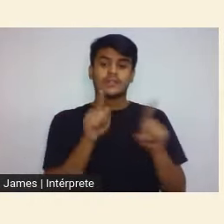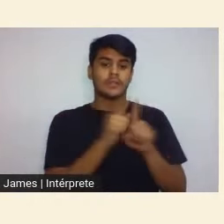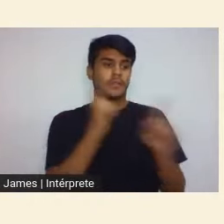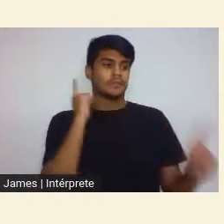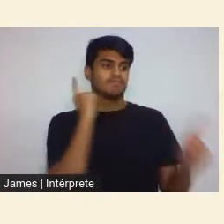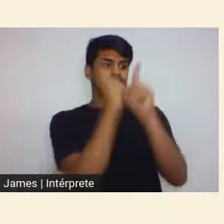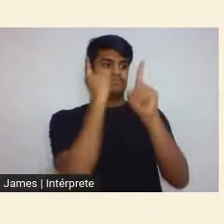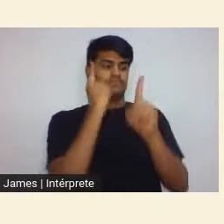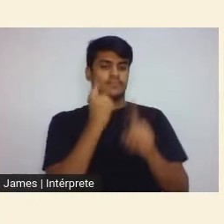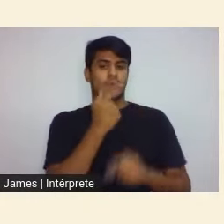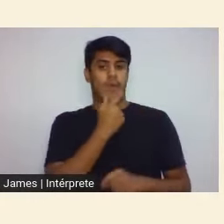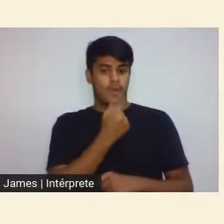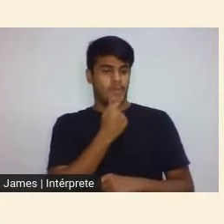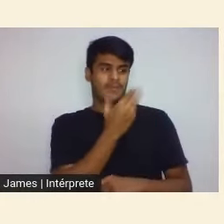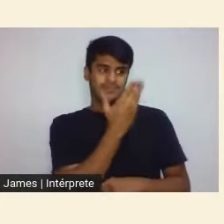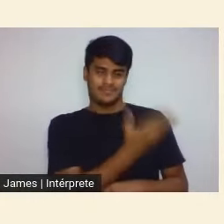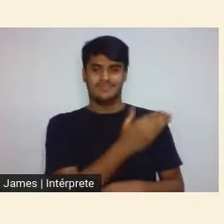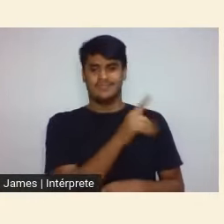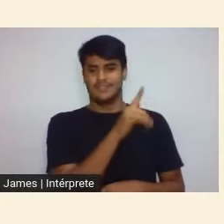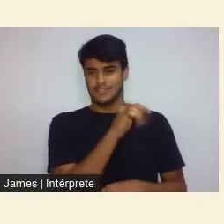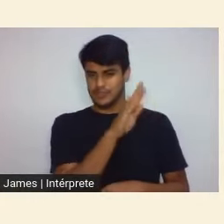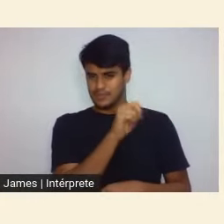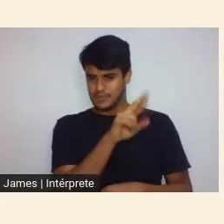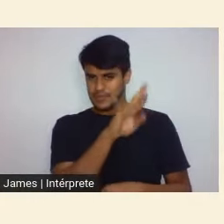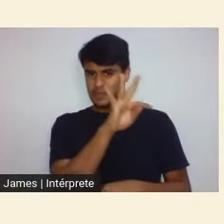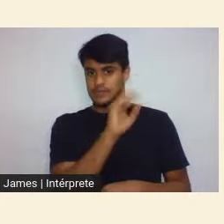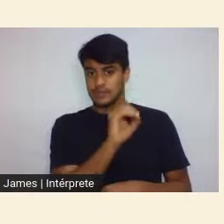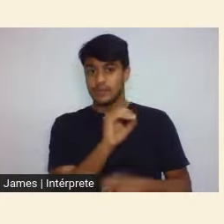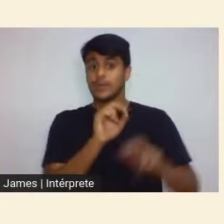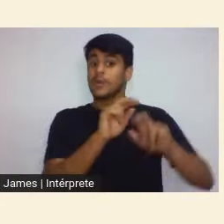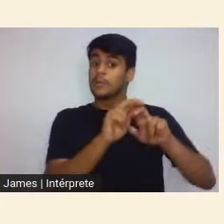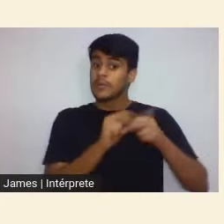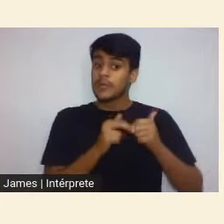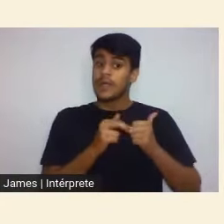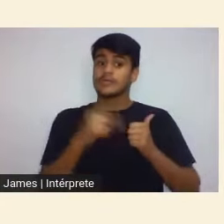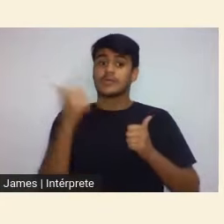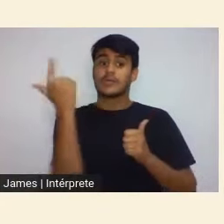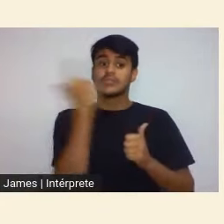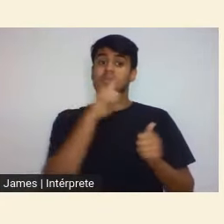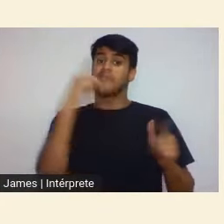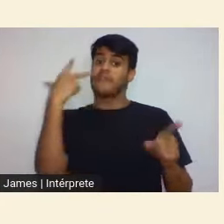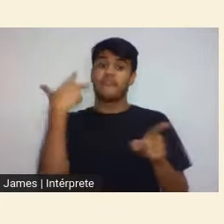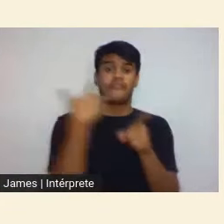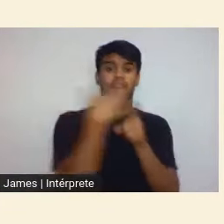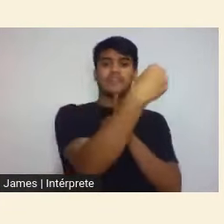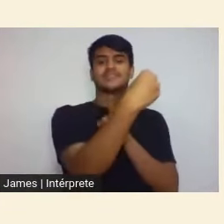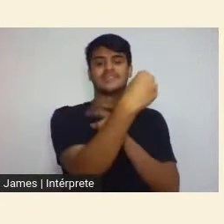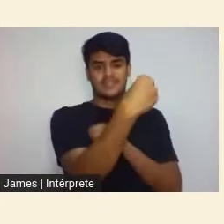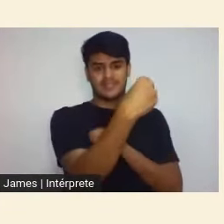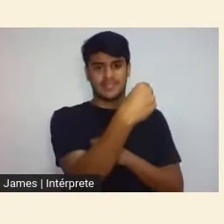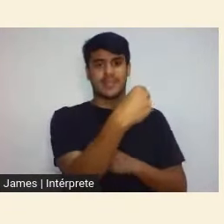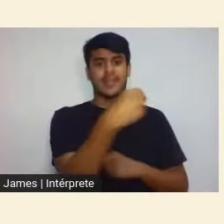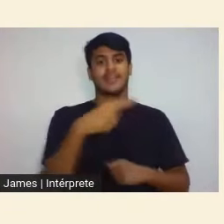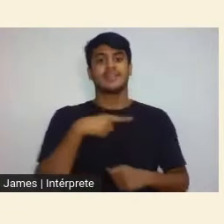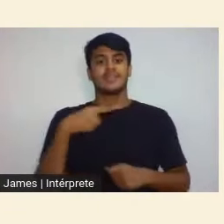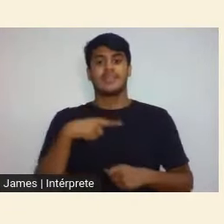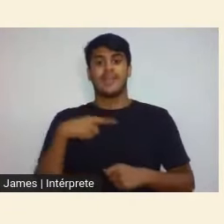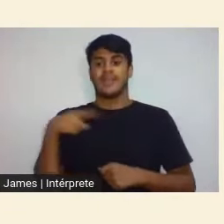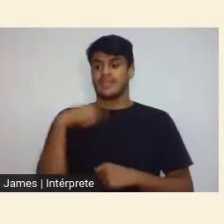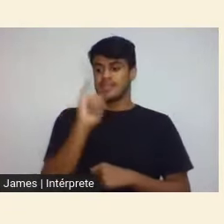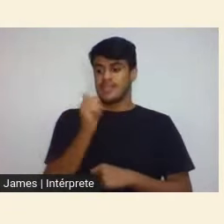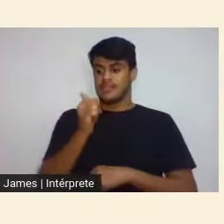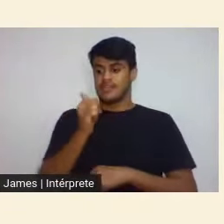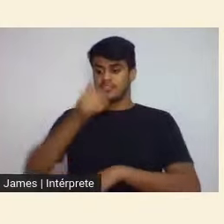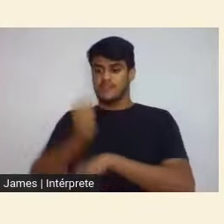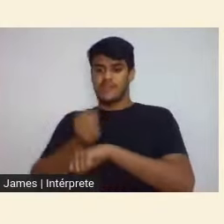Freire diante, né, da vitória, da hegemonia da narrativa modernista, da